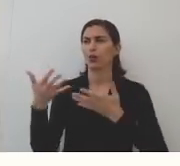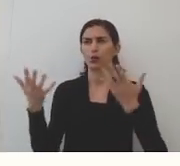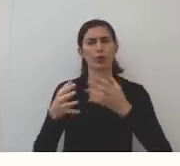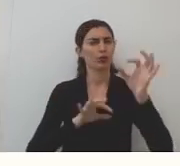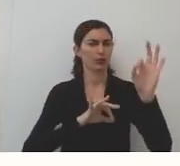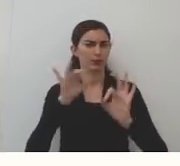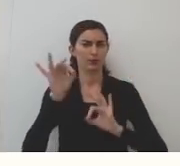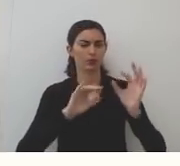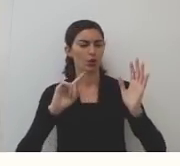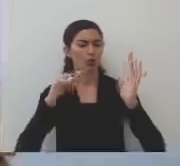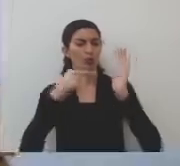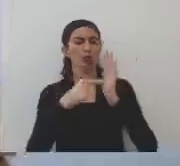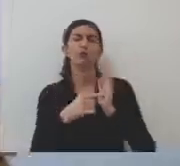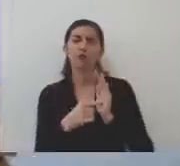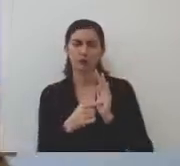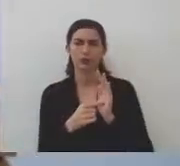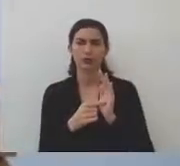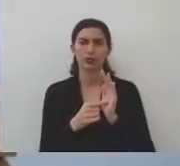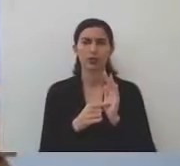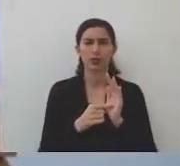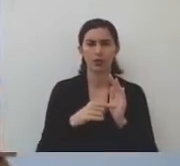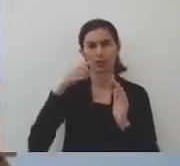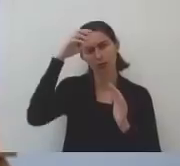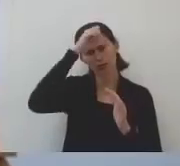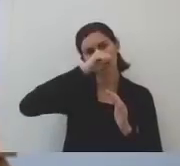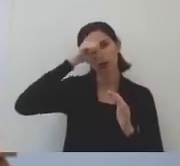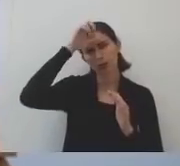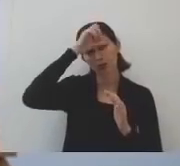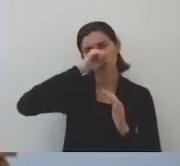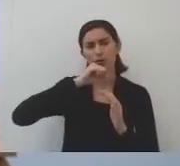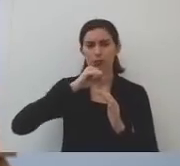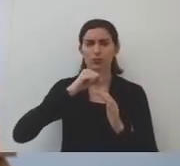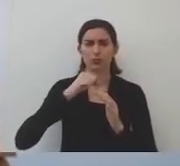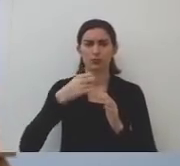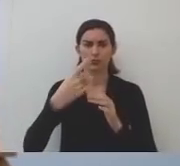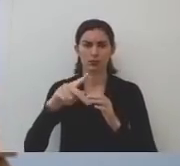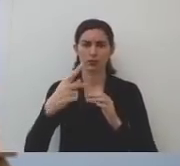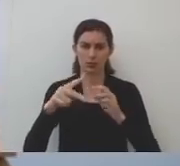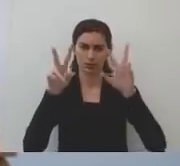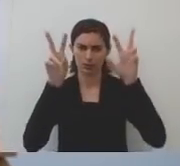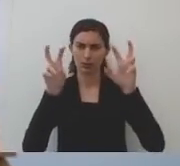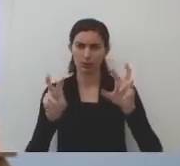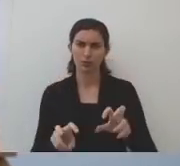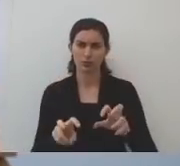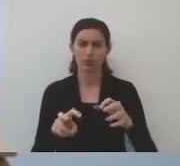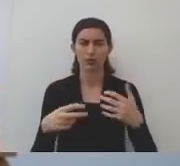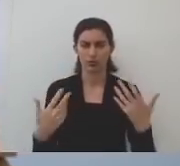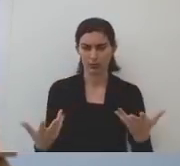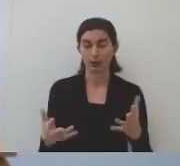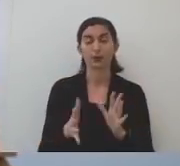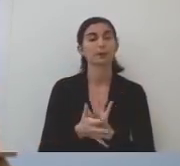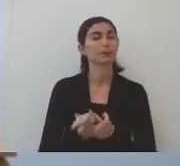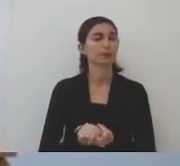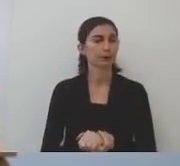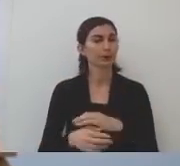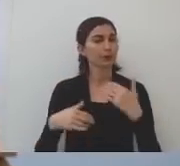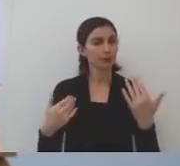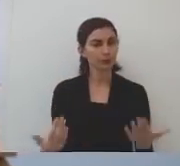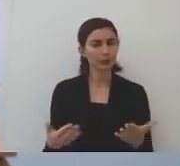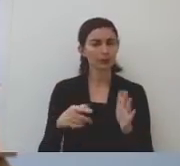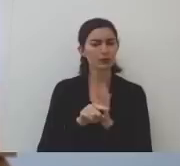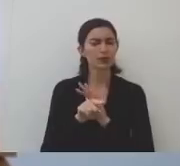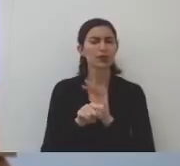elaborar um objetivo de aprendizagem sobre esse assunto, né, ou sobre esse tema. Então, é